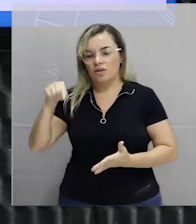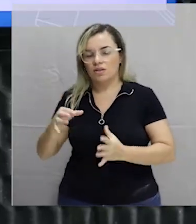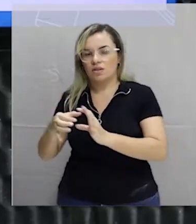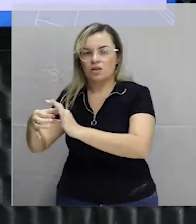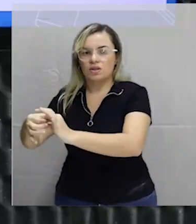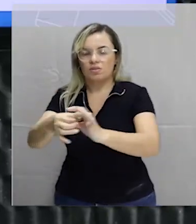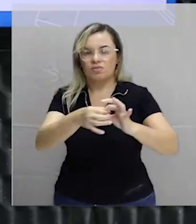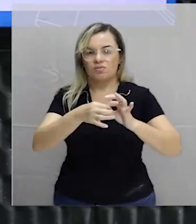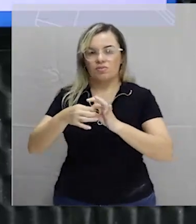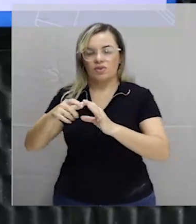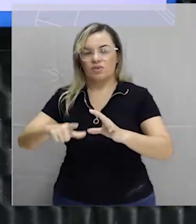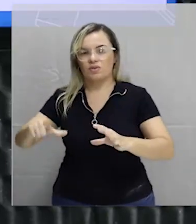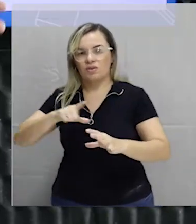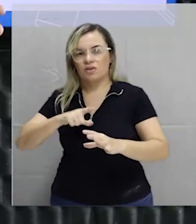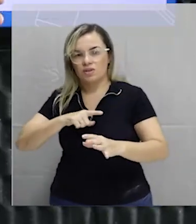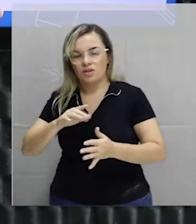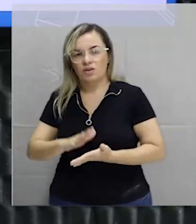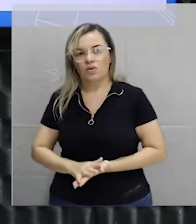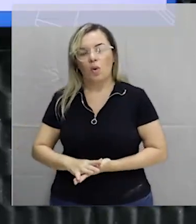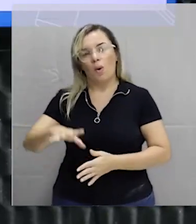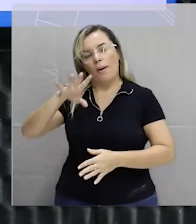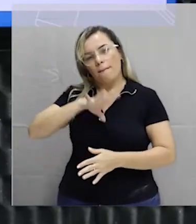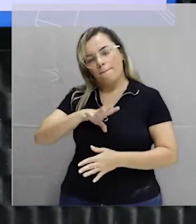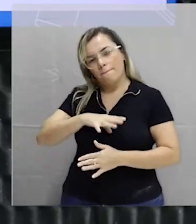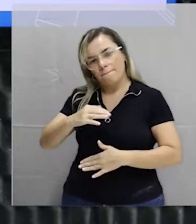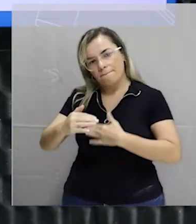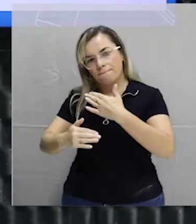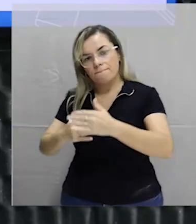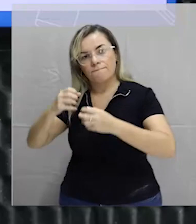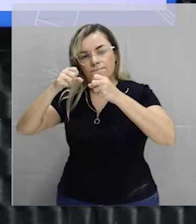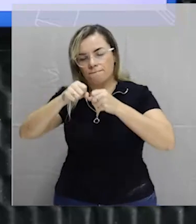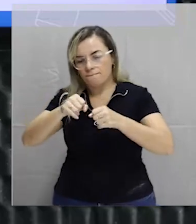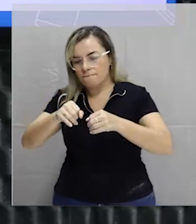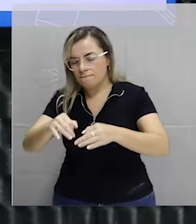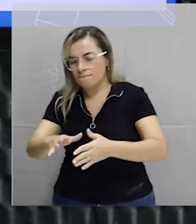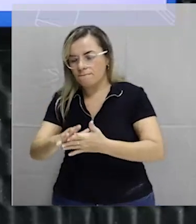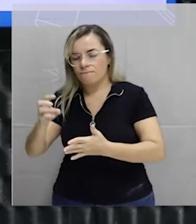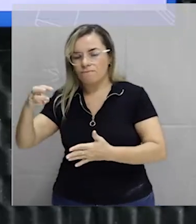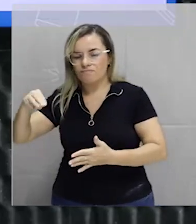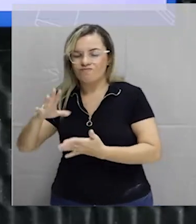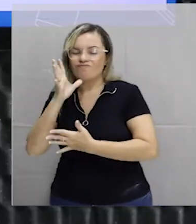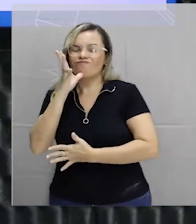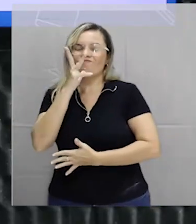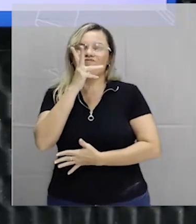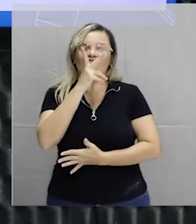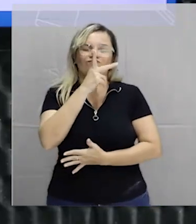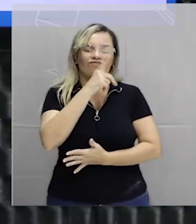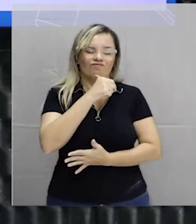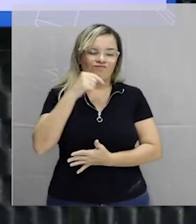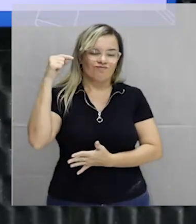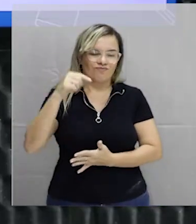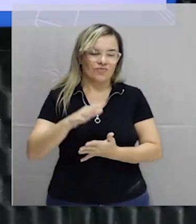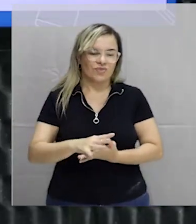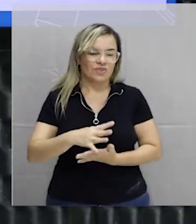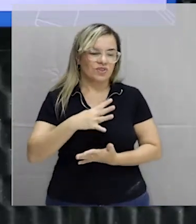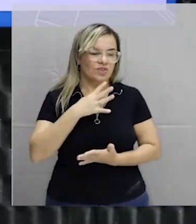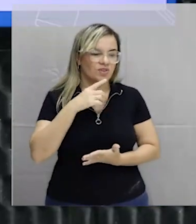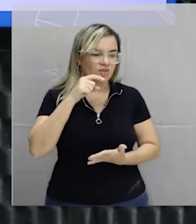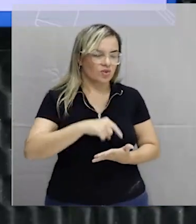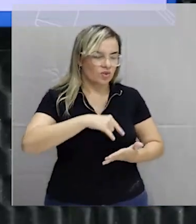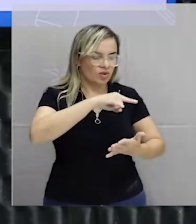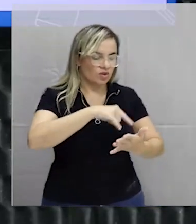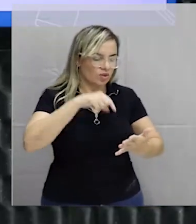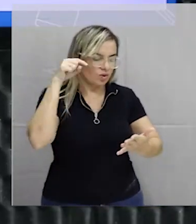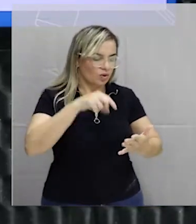Maranhão vai ter com Lisboa, durante o processo de colonização, acaba retardando o processo de